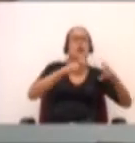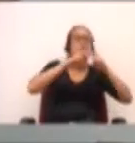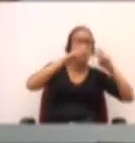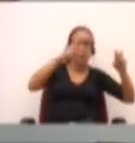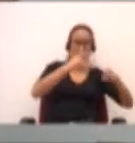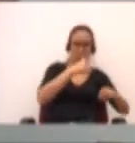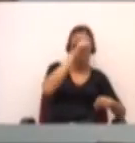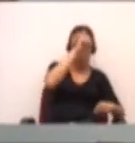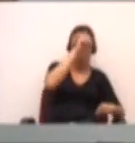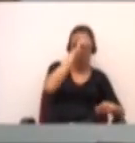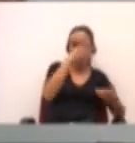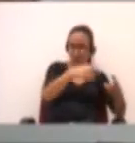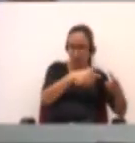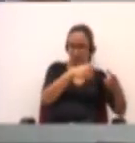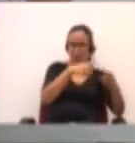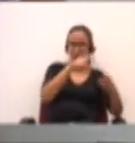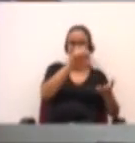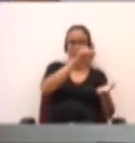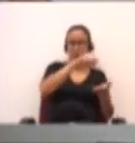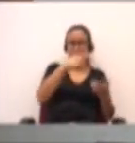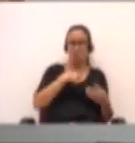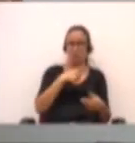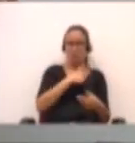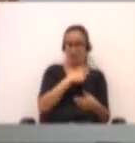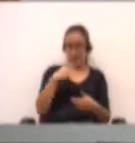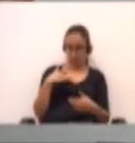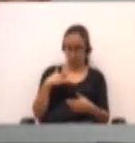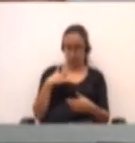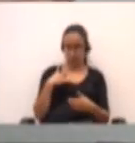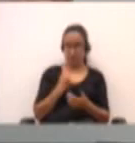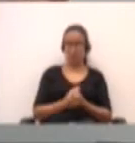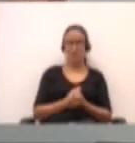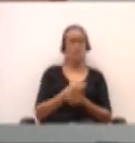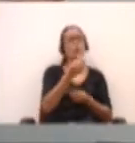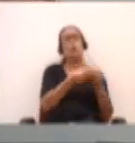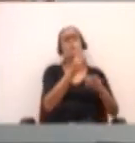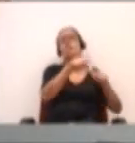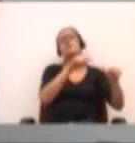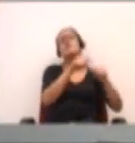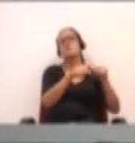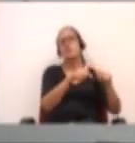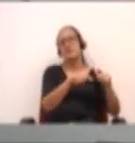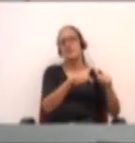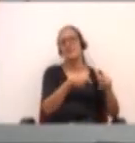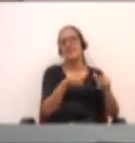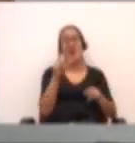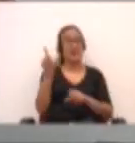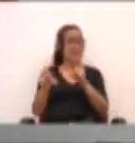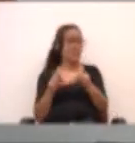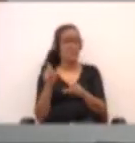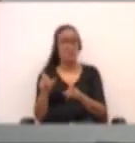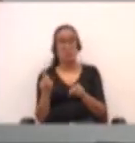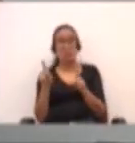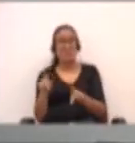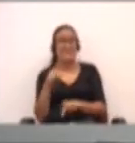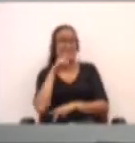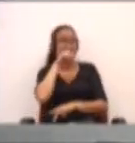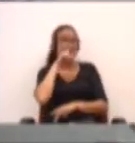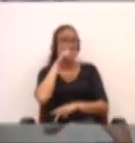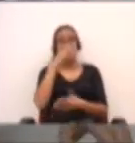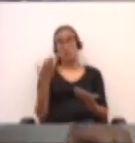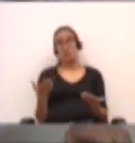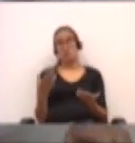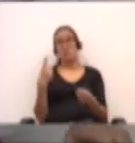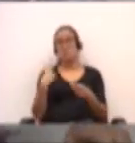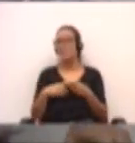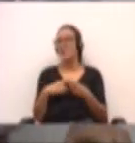PAs na gestão da prefeitura, tá? E isso acaba colocando o quê? A população em risco. Saúde